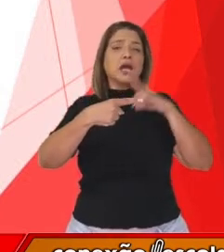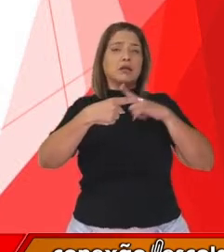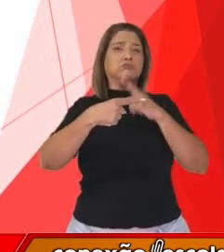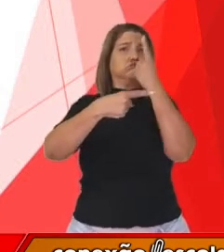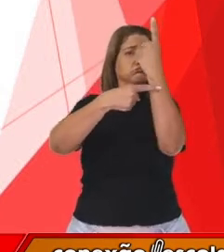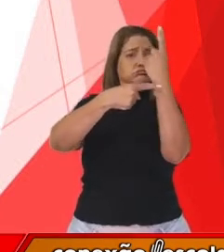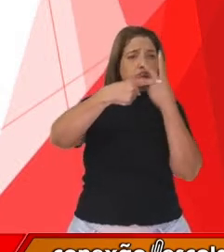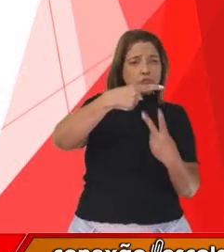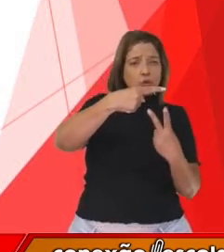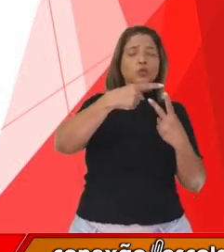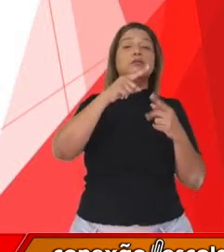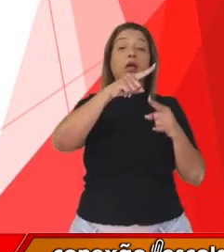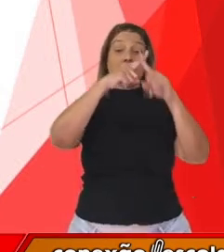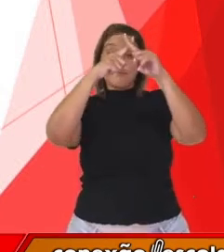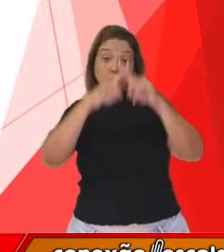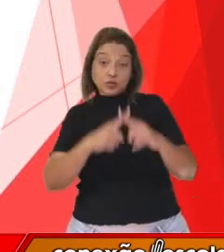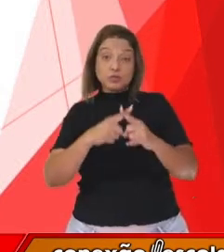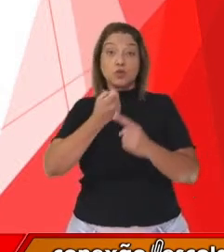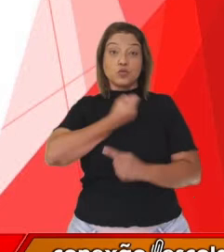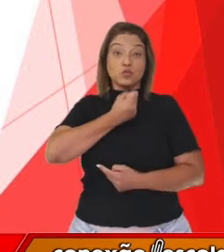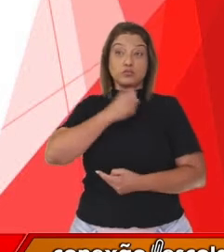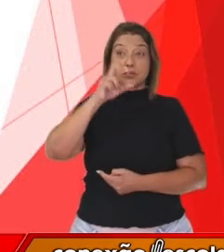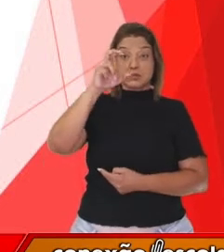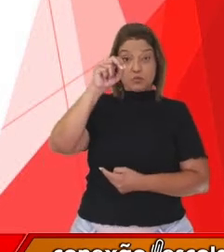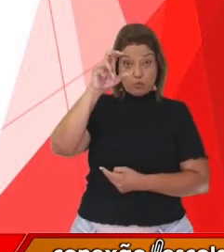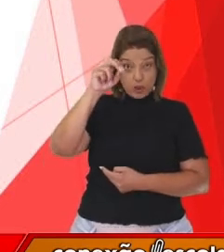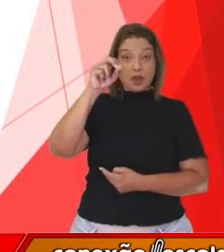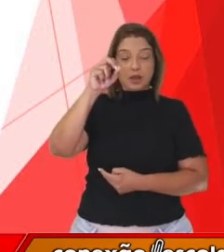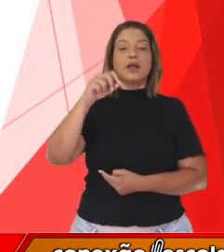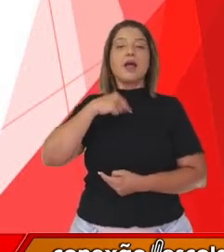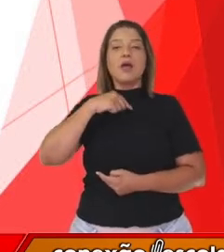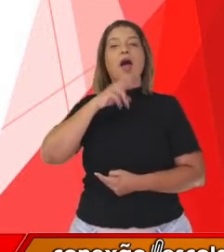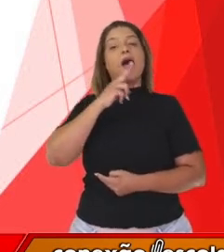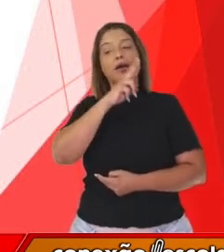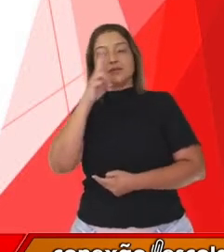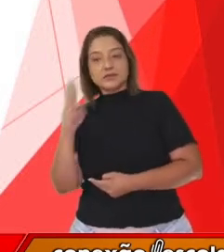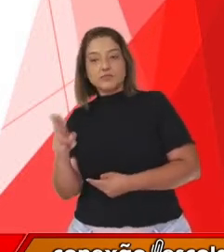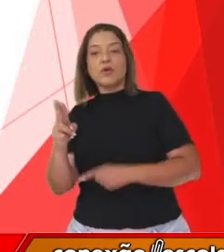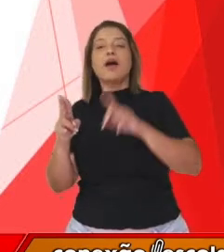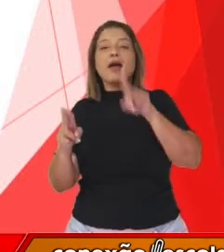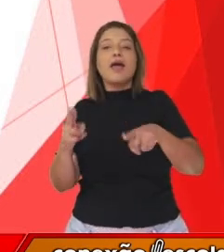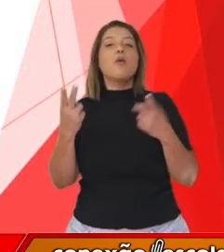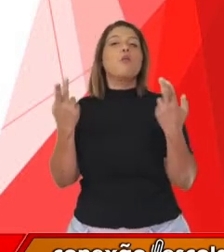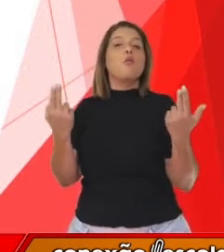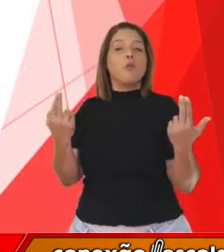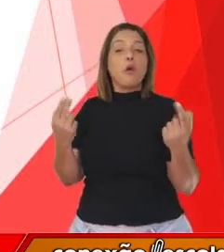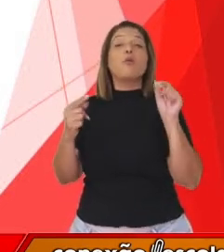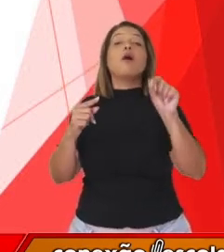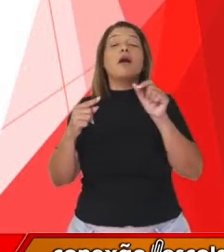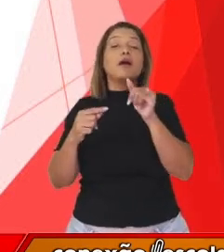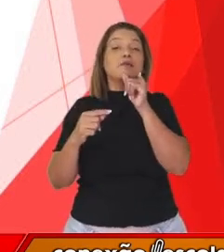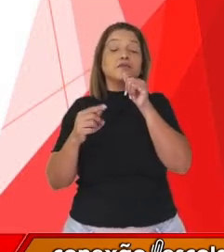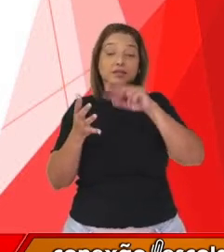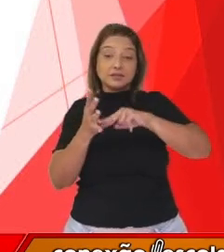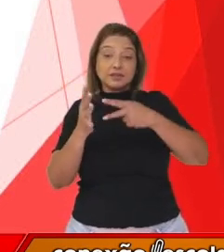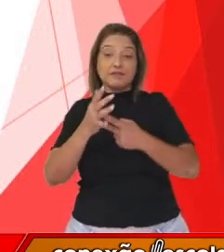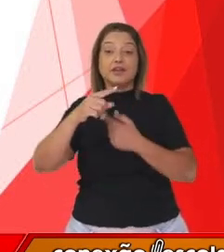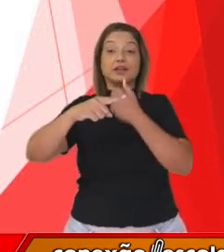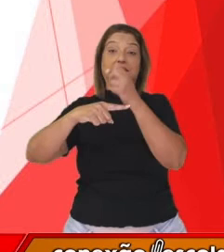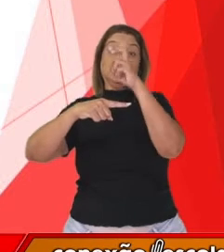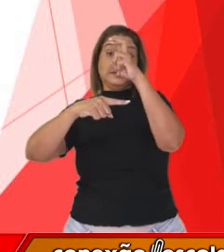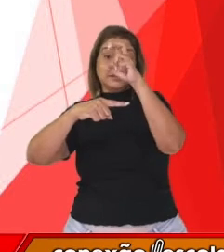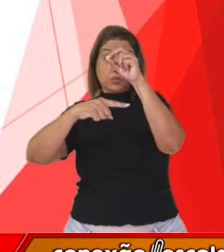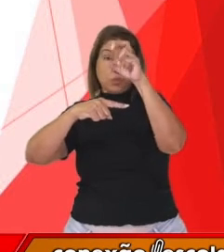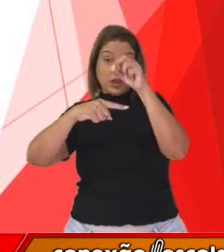por 50, eu vou obter uma fração equivalente a ela, que é a fração 50 centésimos,